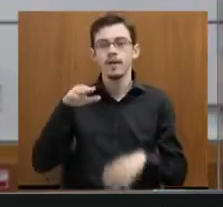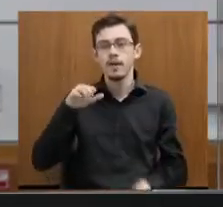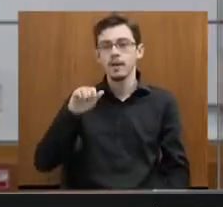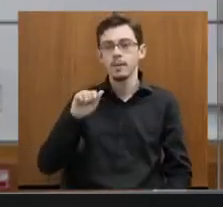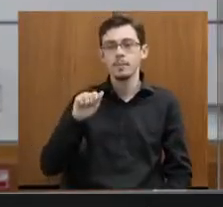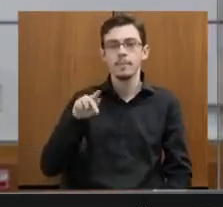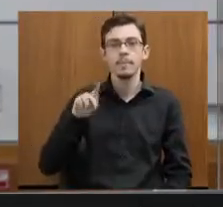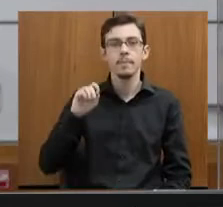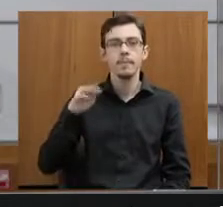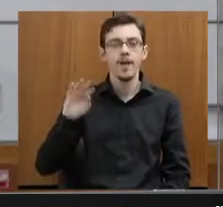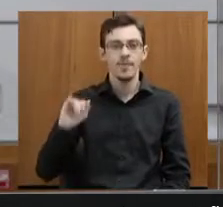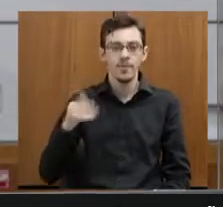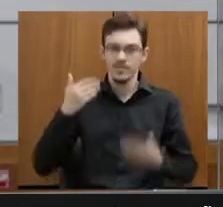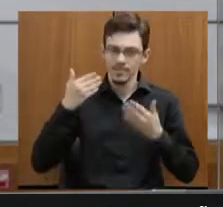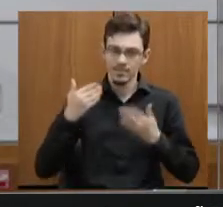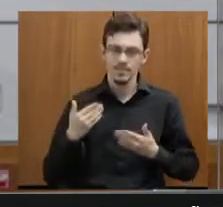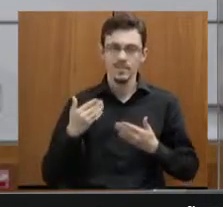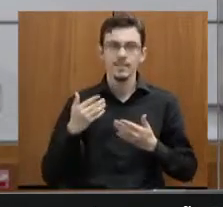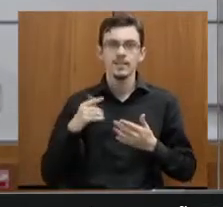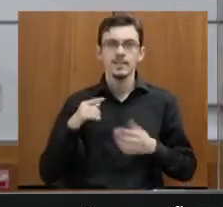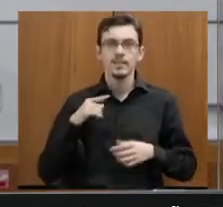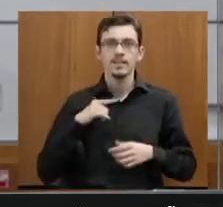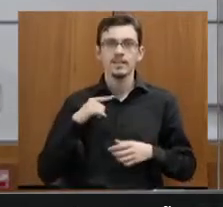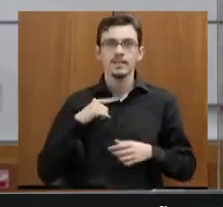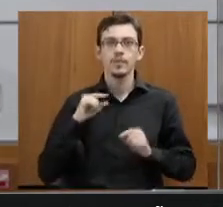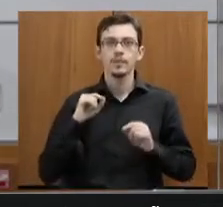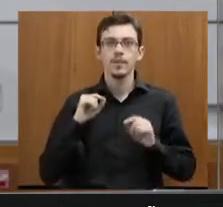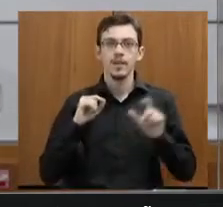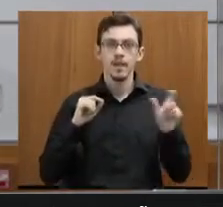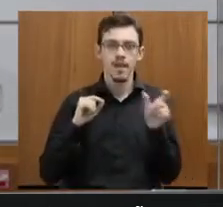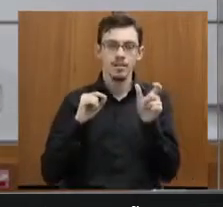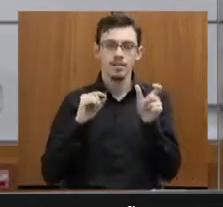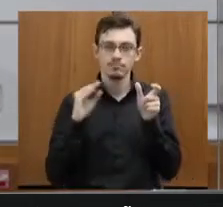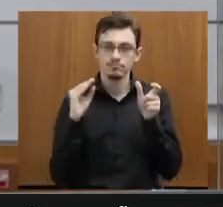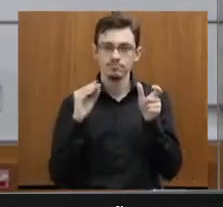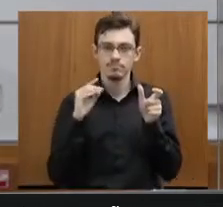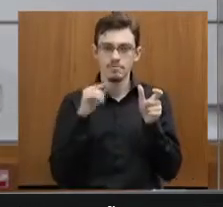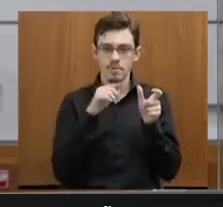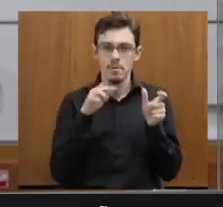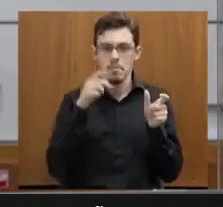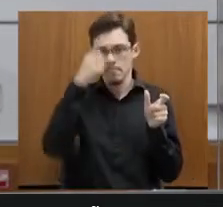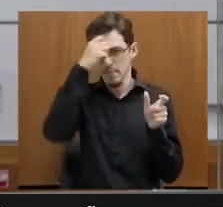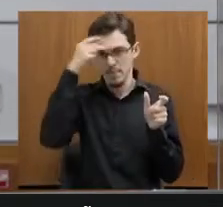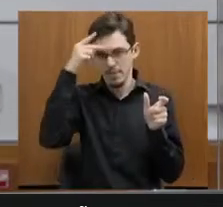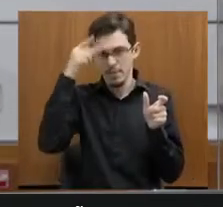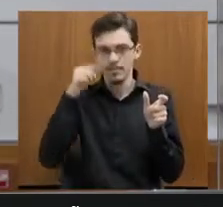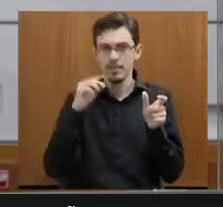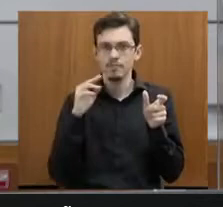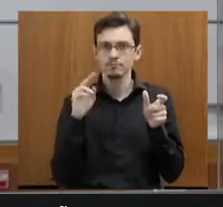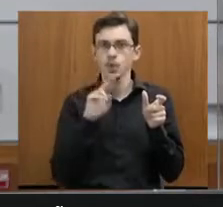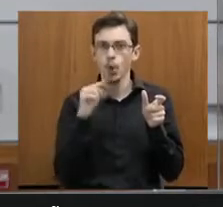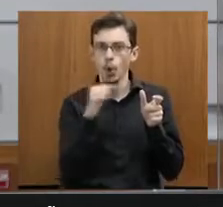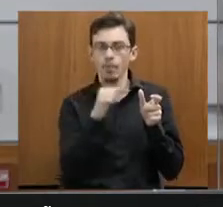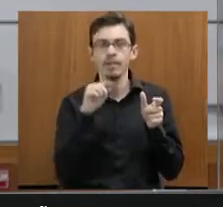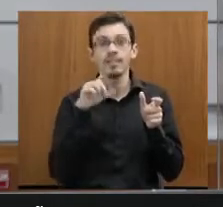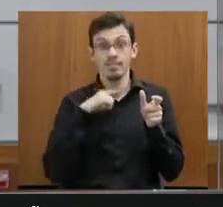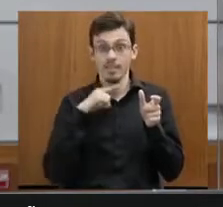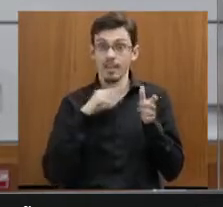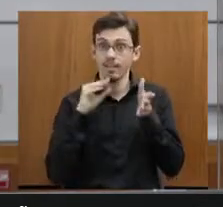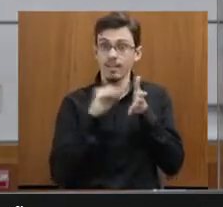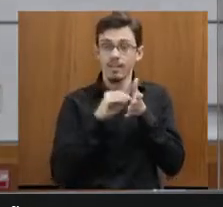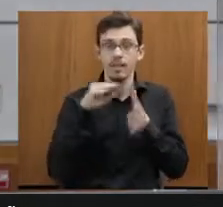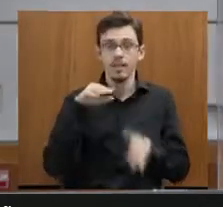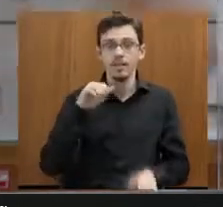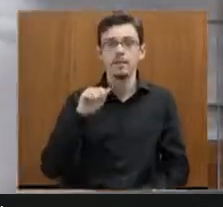é têm no seu cartão institucional da prefeitura de Belo Horizonte e escrito uma cota que também Embu